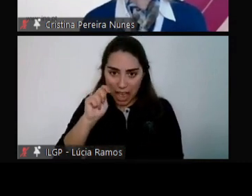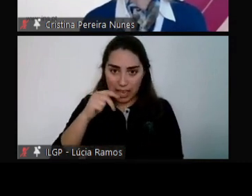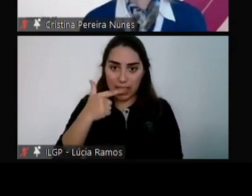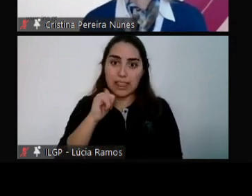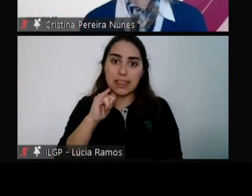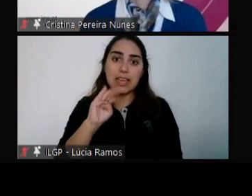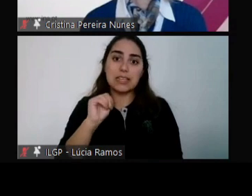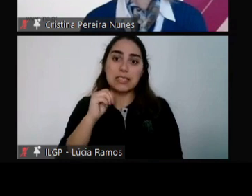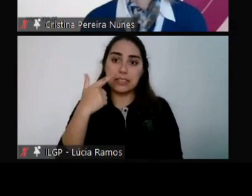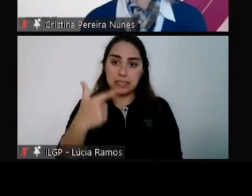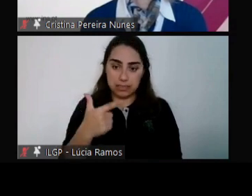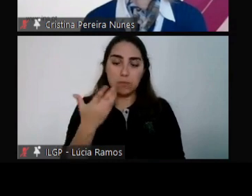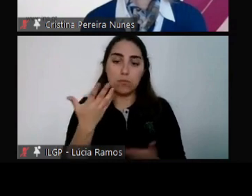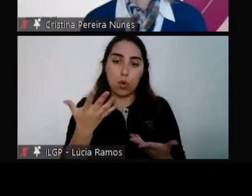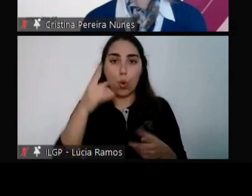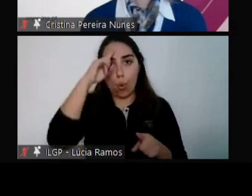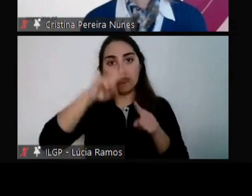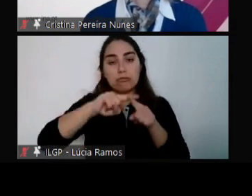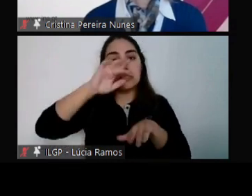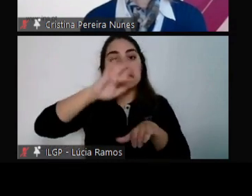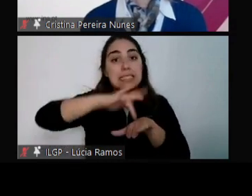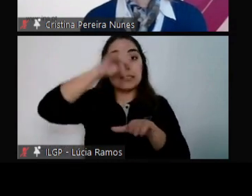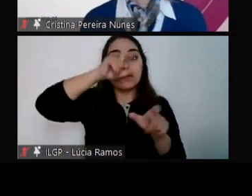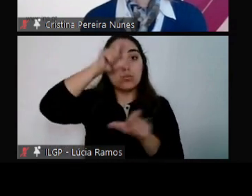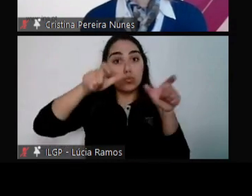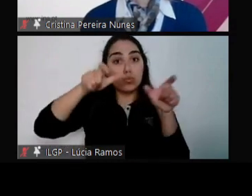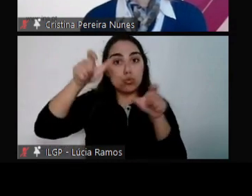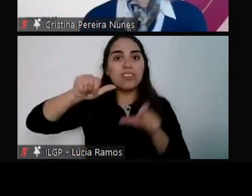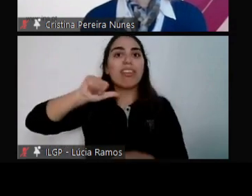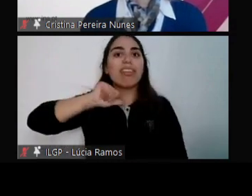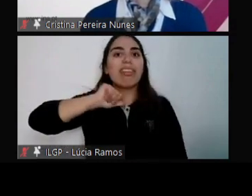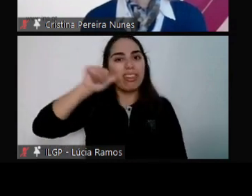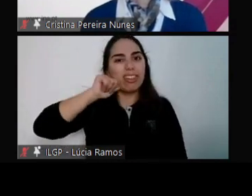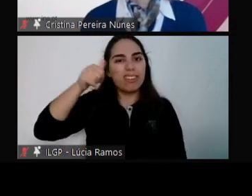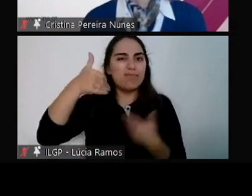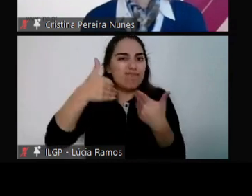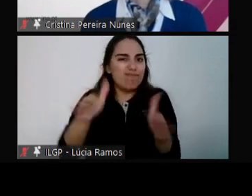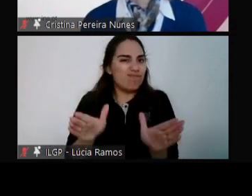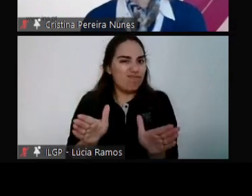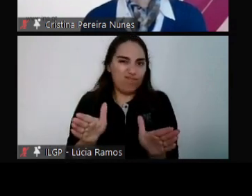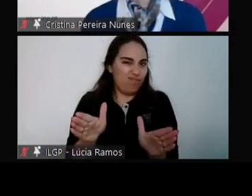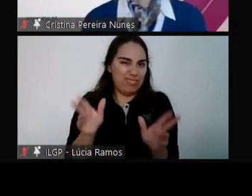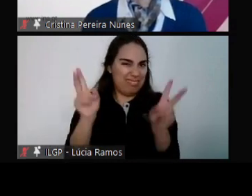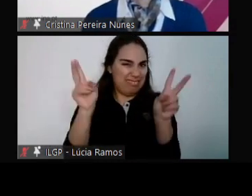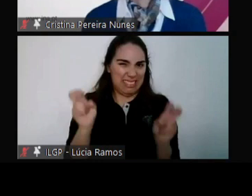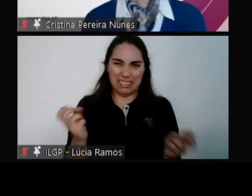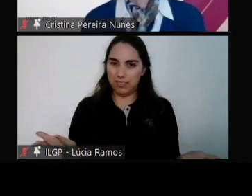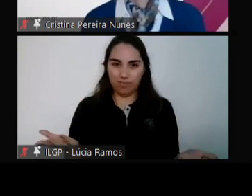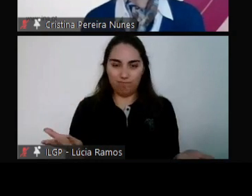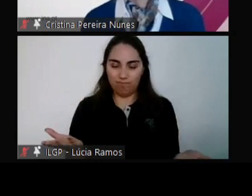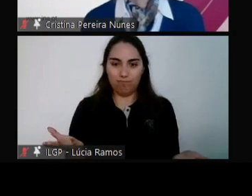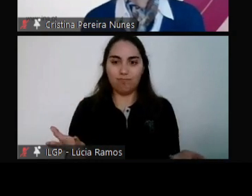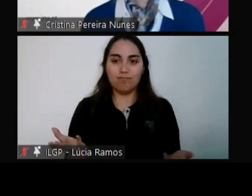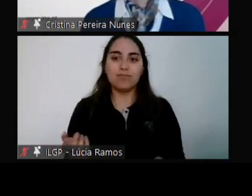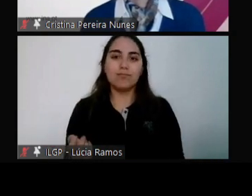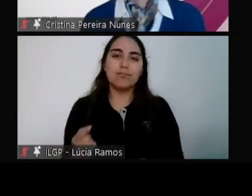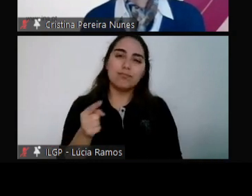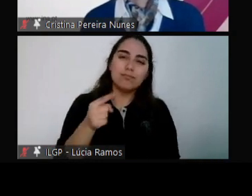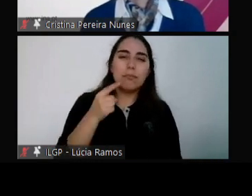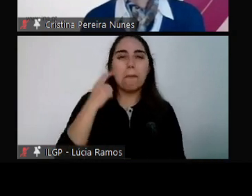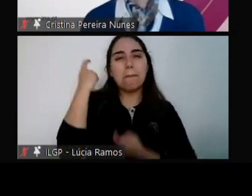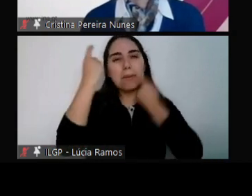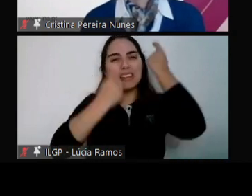tentar sensibilizar um público que geralmente não estava muito aberto a estas matérias, ou considerava que estas matérias pertenciam